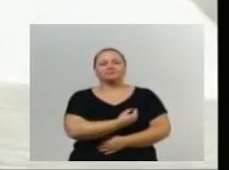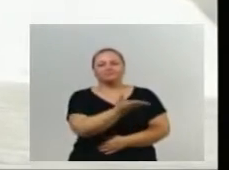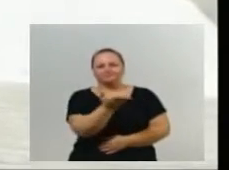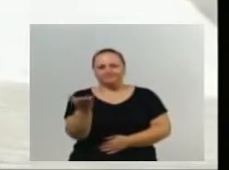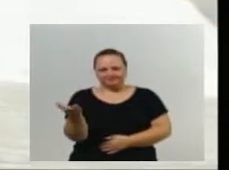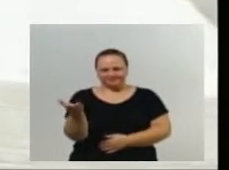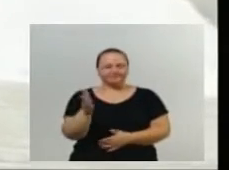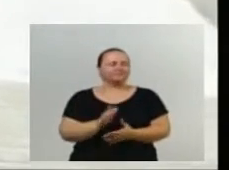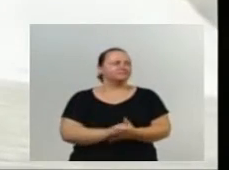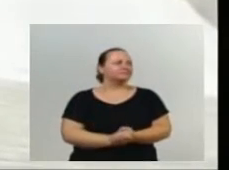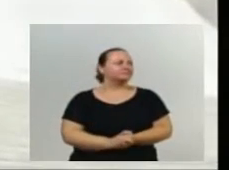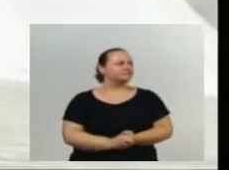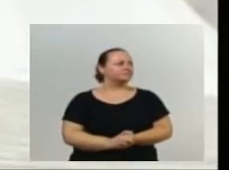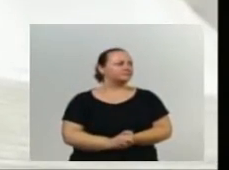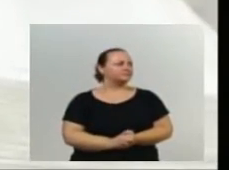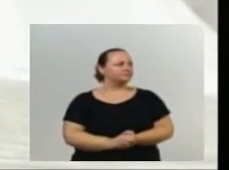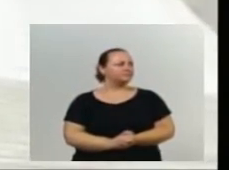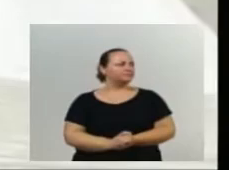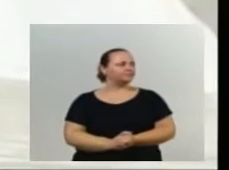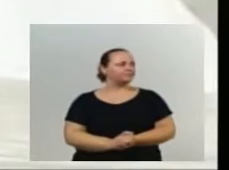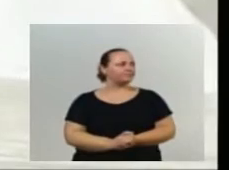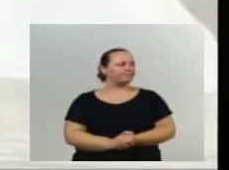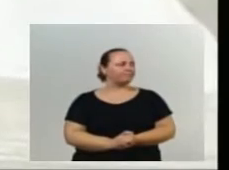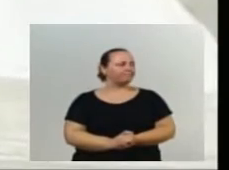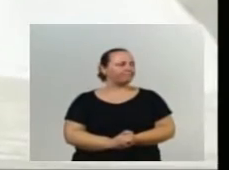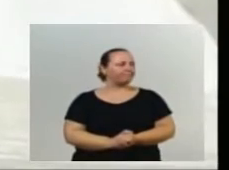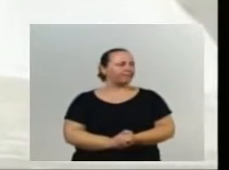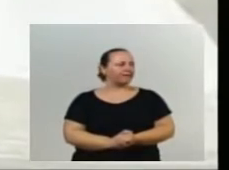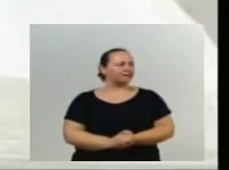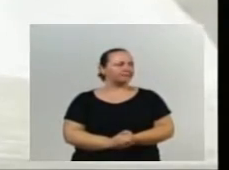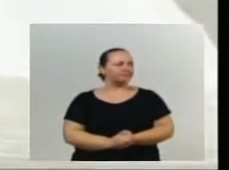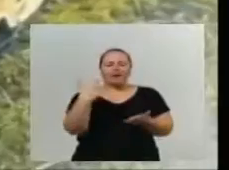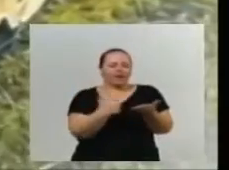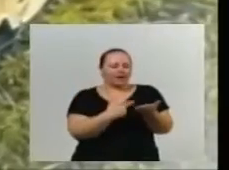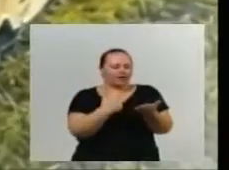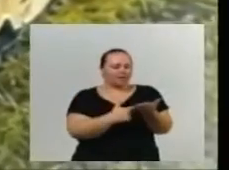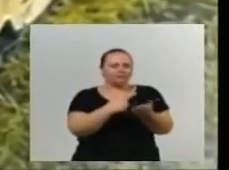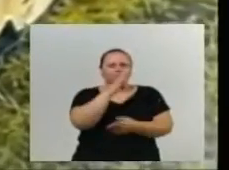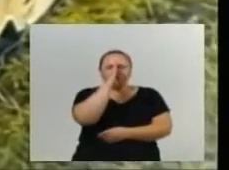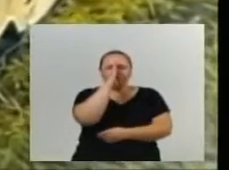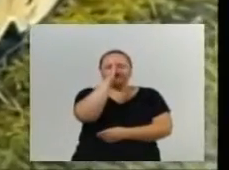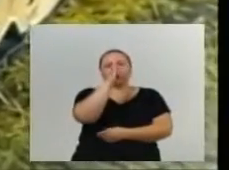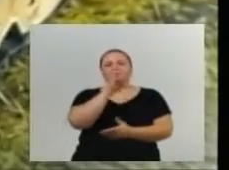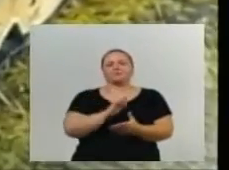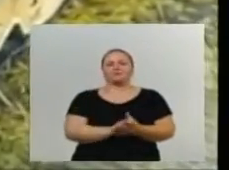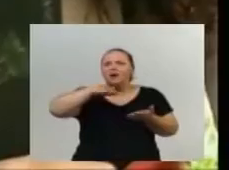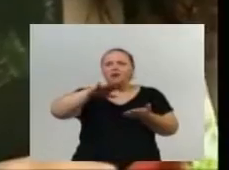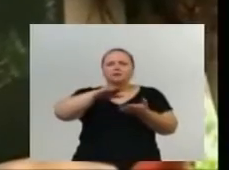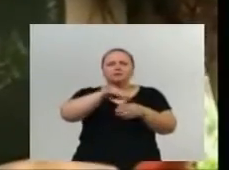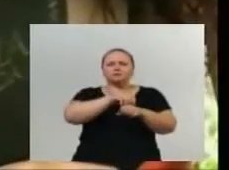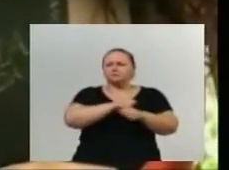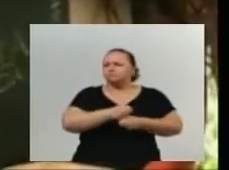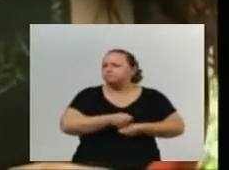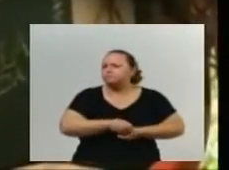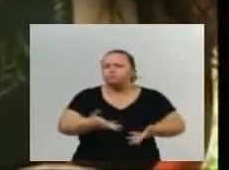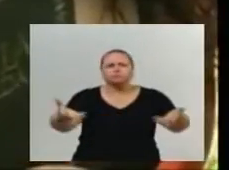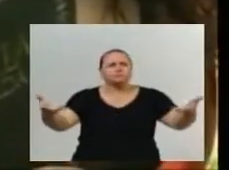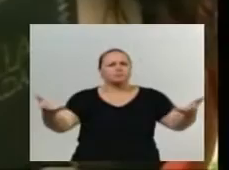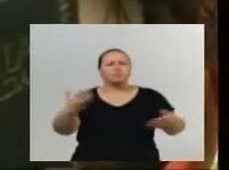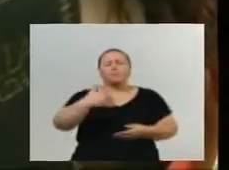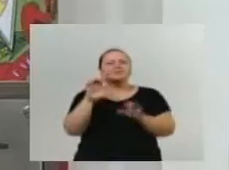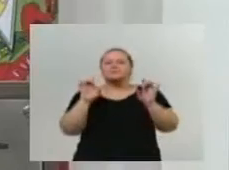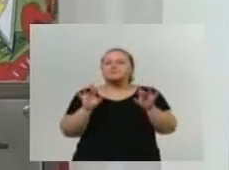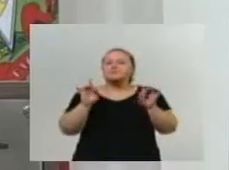sessão solene em comemoração ao Dia da Bíblia, que é celebrado no Brasil no segundo domingo de